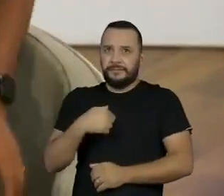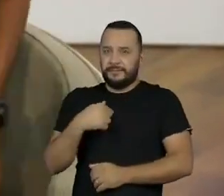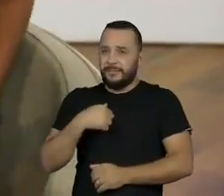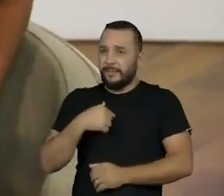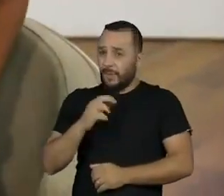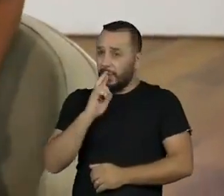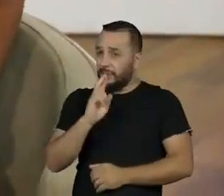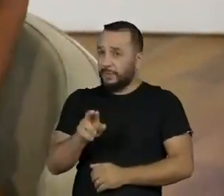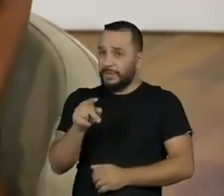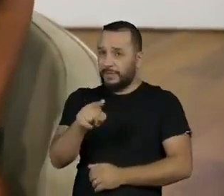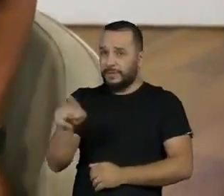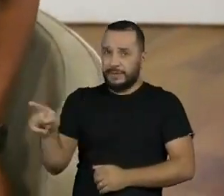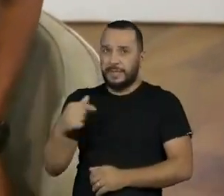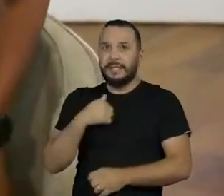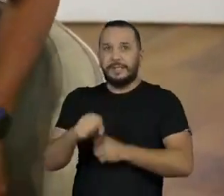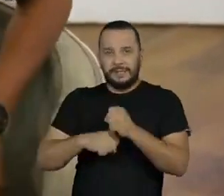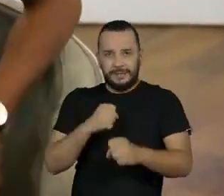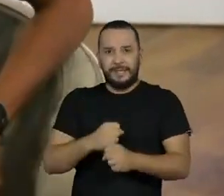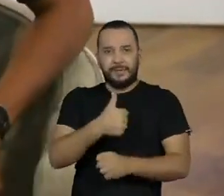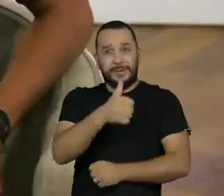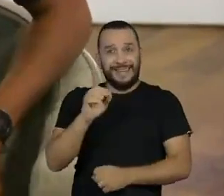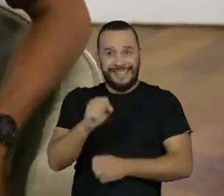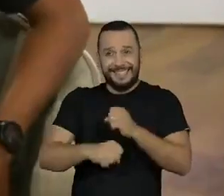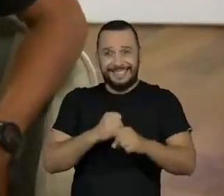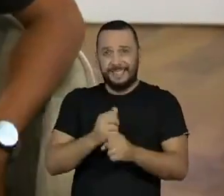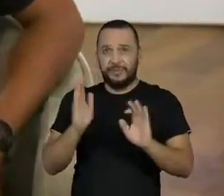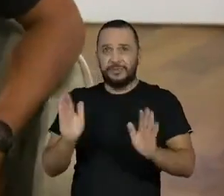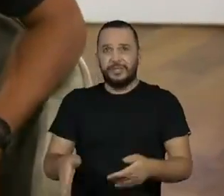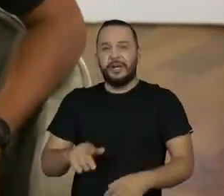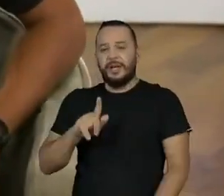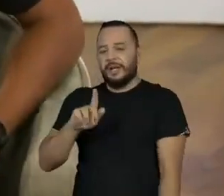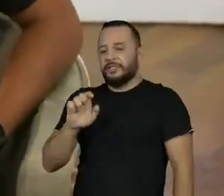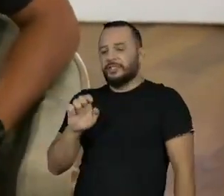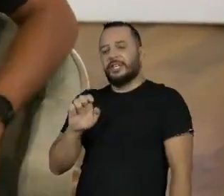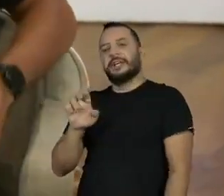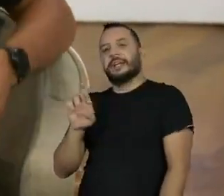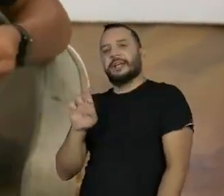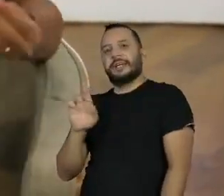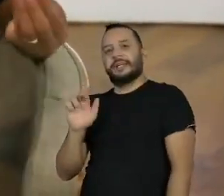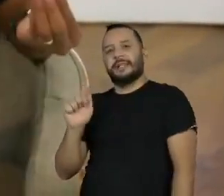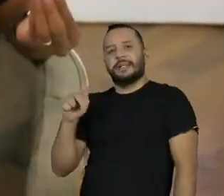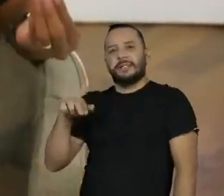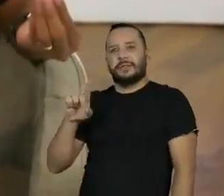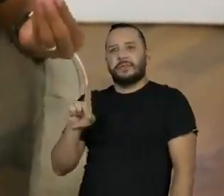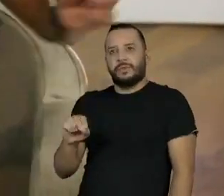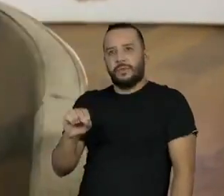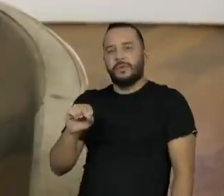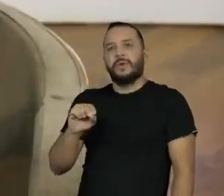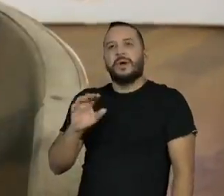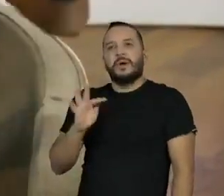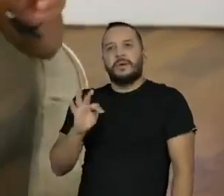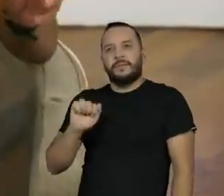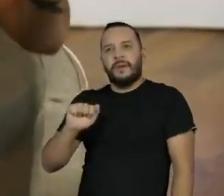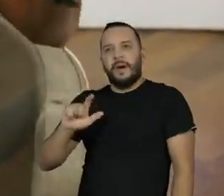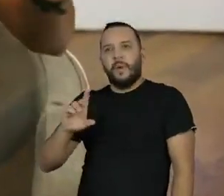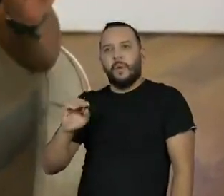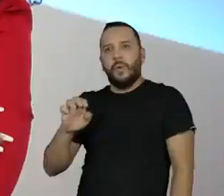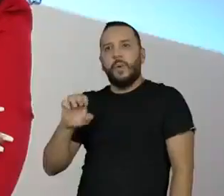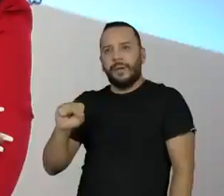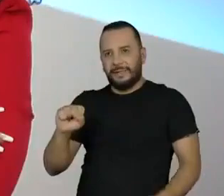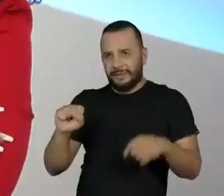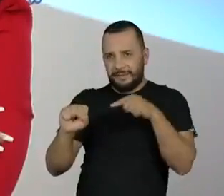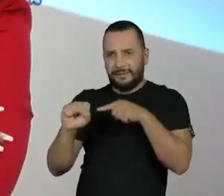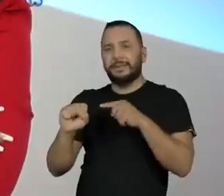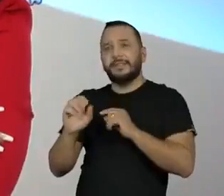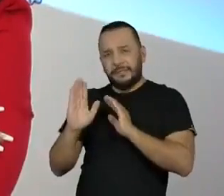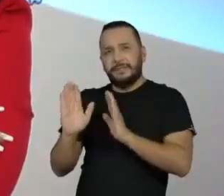quando a Gerando... Esse ano a gente completa 10 anos. Quando a Gerando Falcões começou a crescer, eu não lidava com dinheiro. A Nina lida